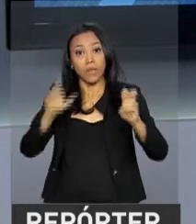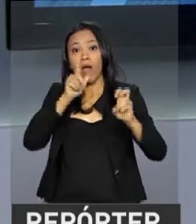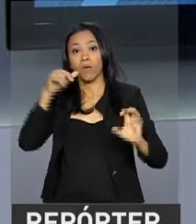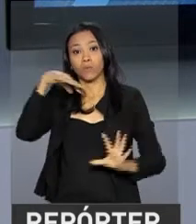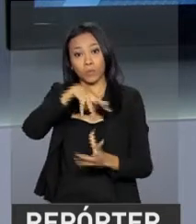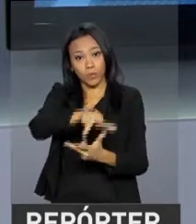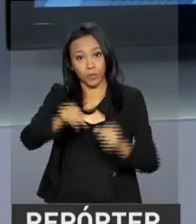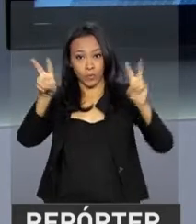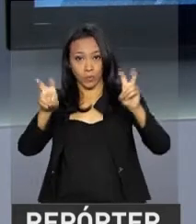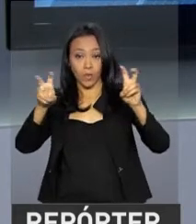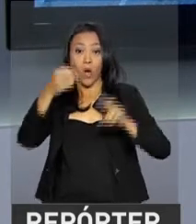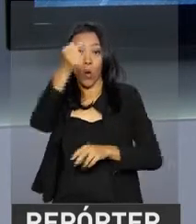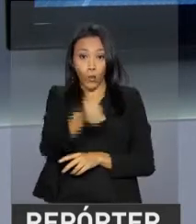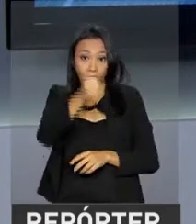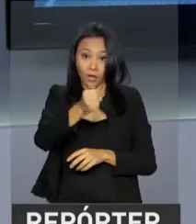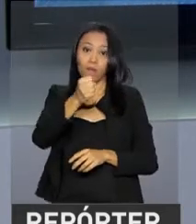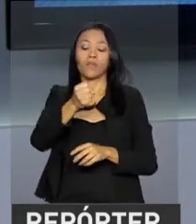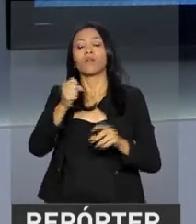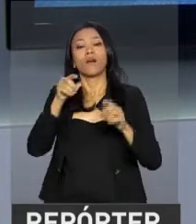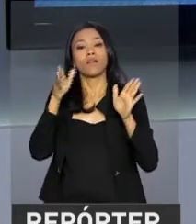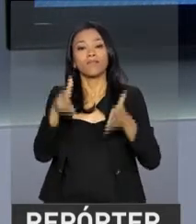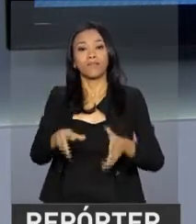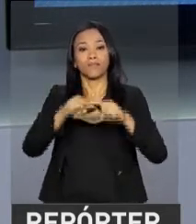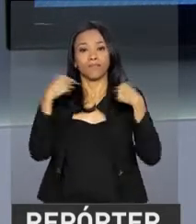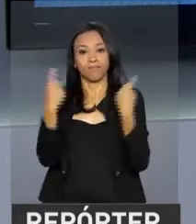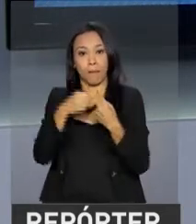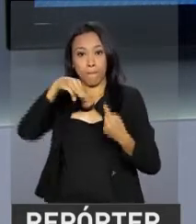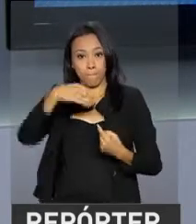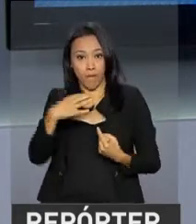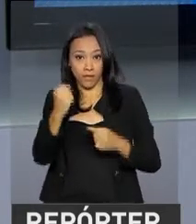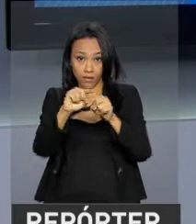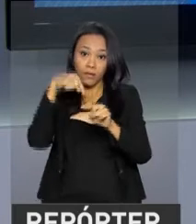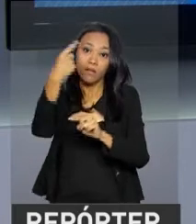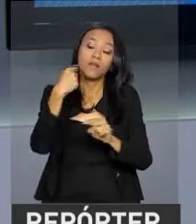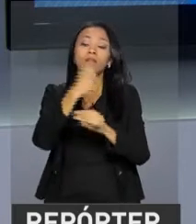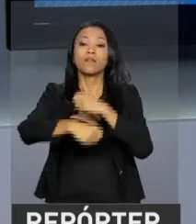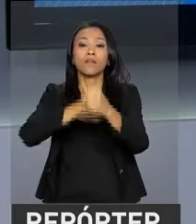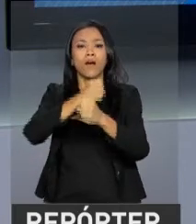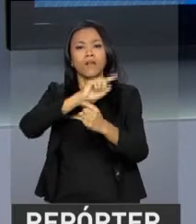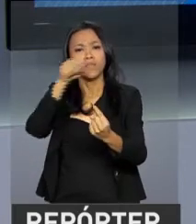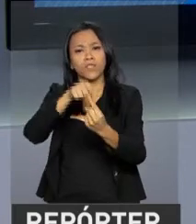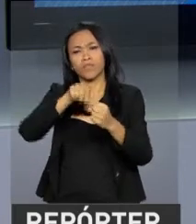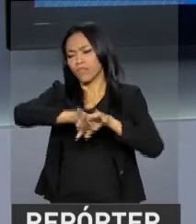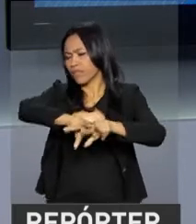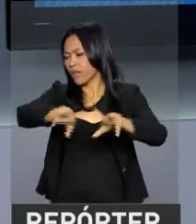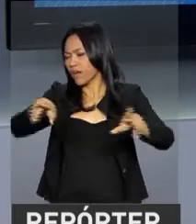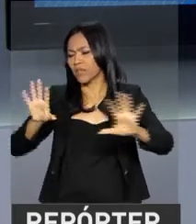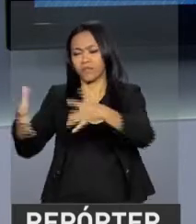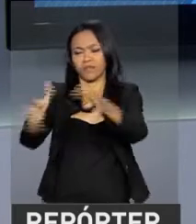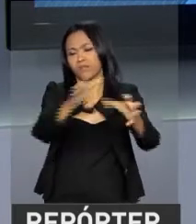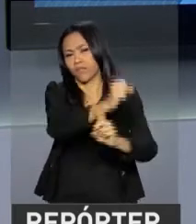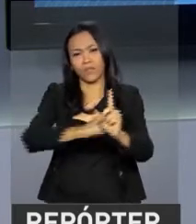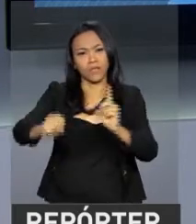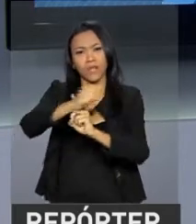oitava edição do evento vai ser realizado em brasília em março do próximo ano a idéia é mobilizar diversos setores da sociedade em busca